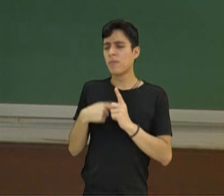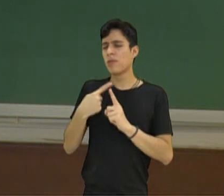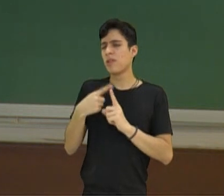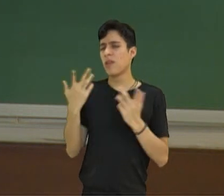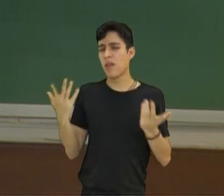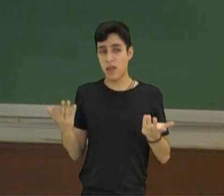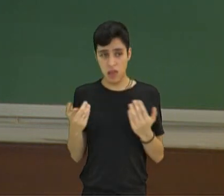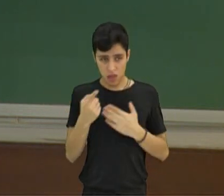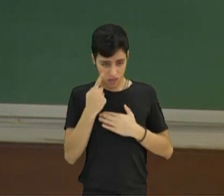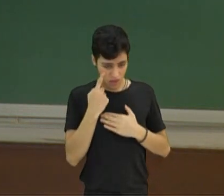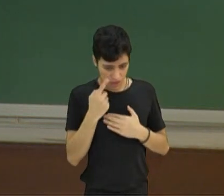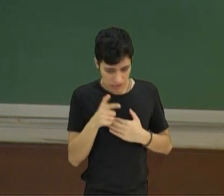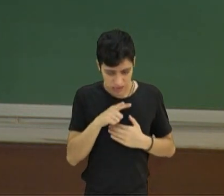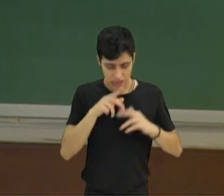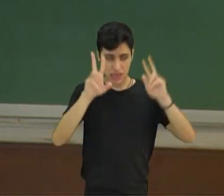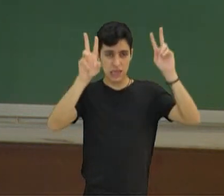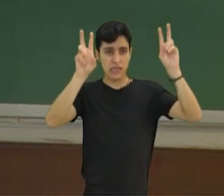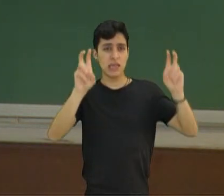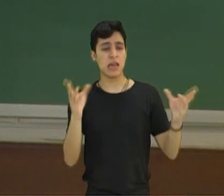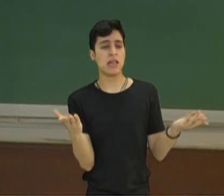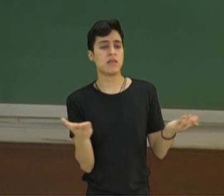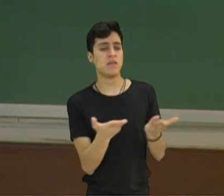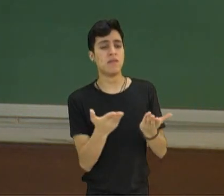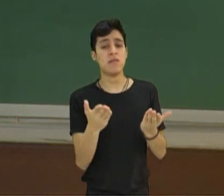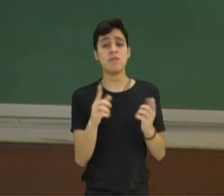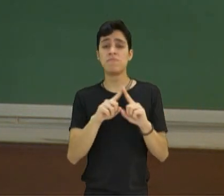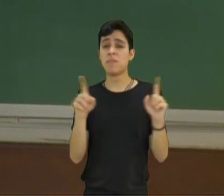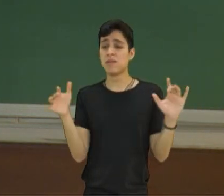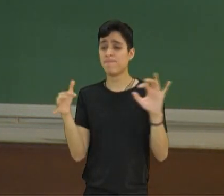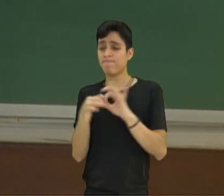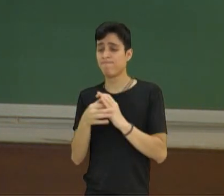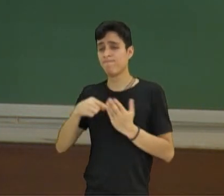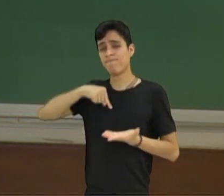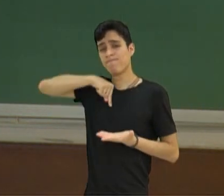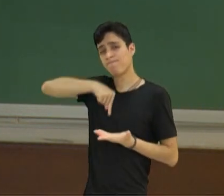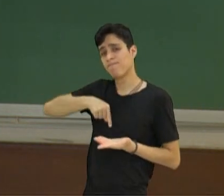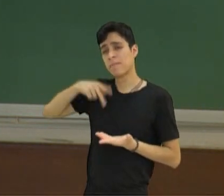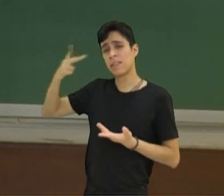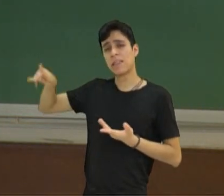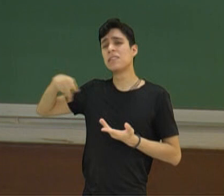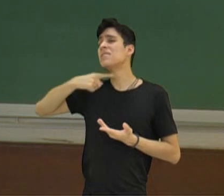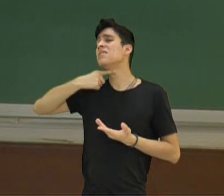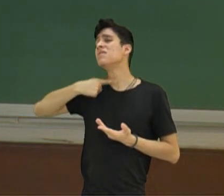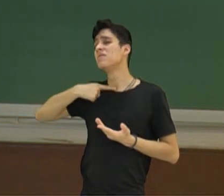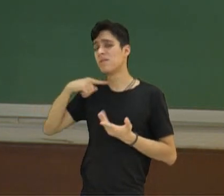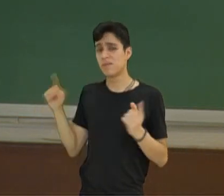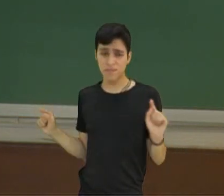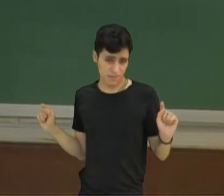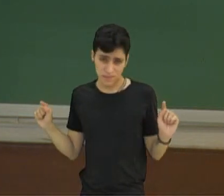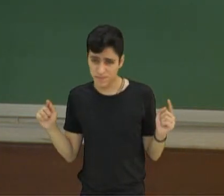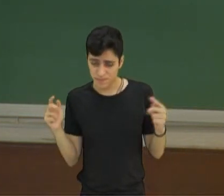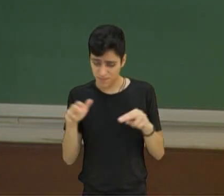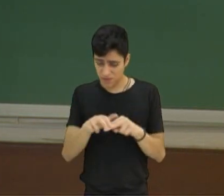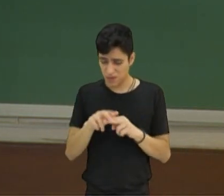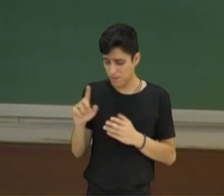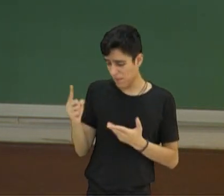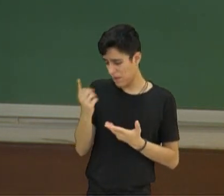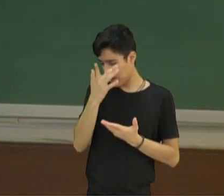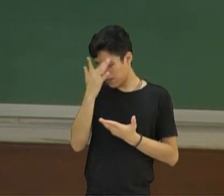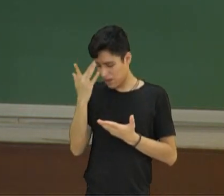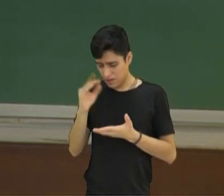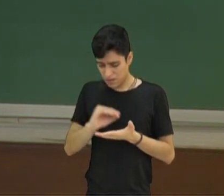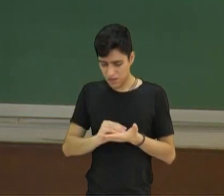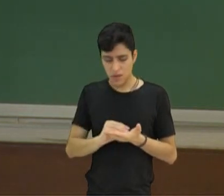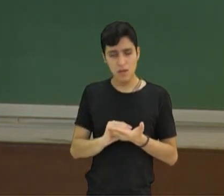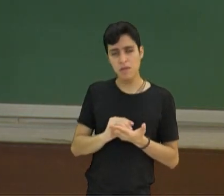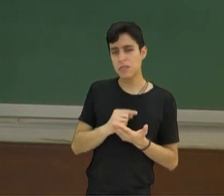sequência. Temos temas atuais e de caráter subjetivo. Então, como é um caráter subjetivo, se faz necessária a primeira pessoa,